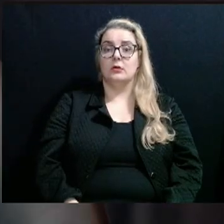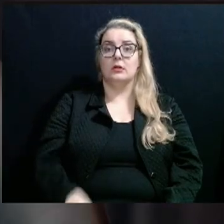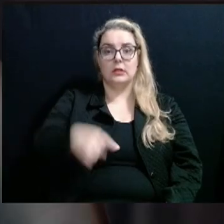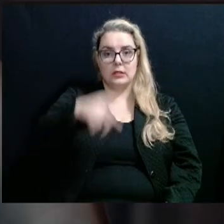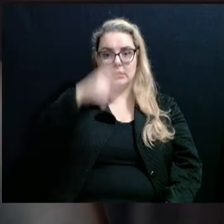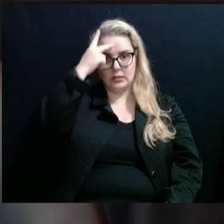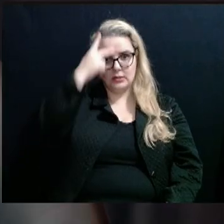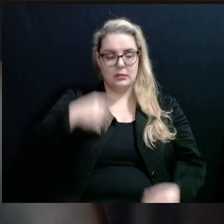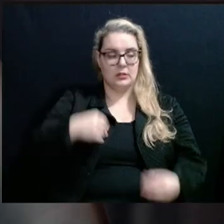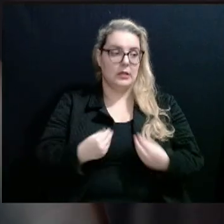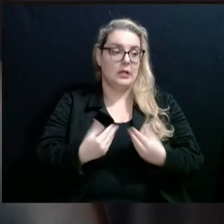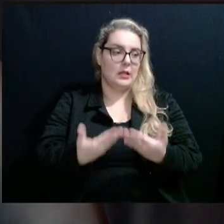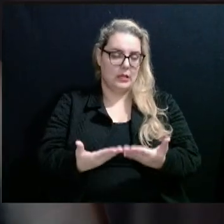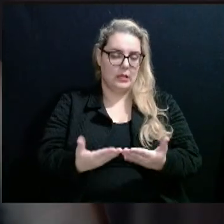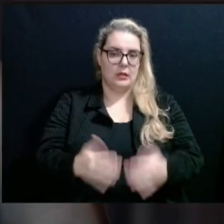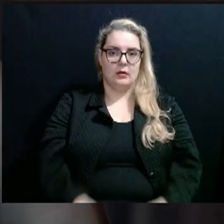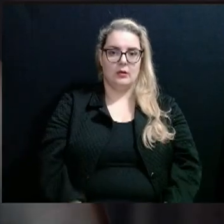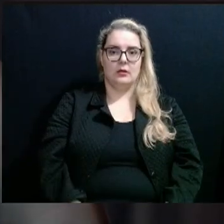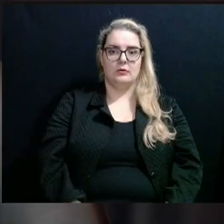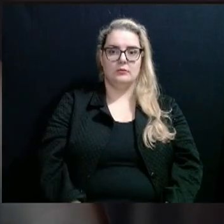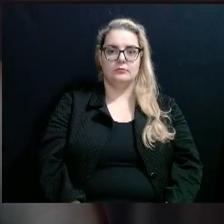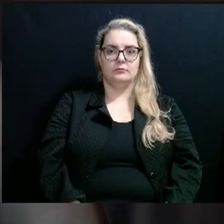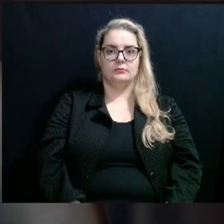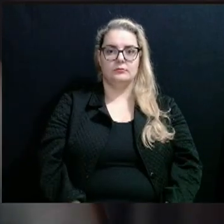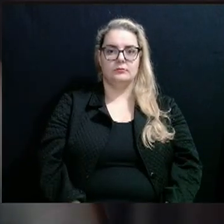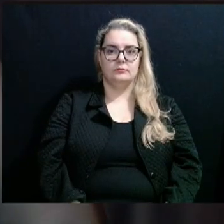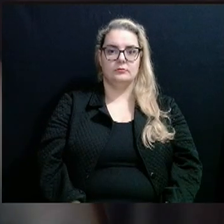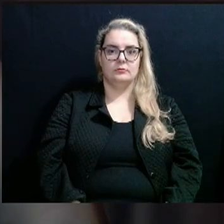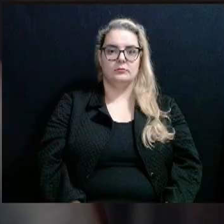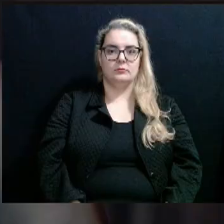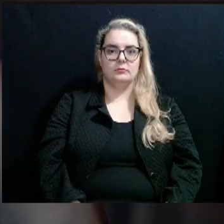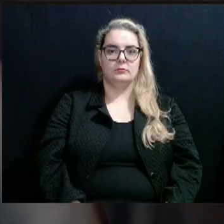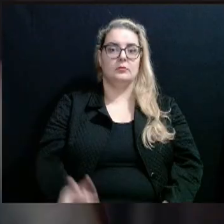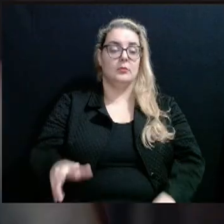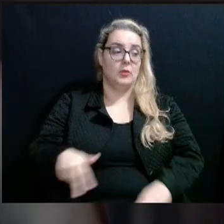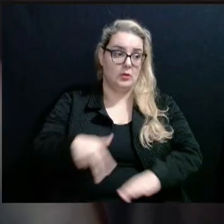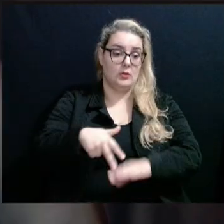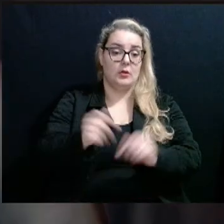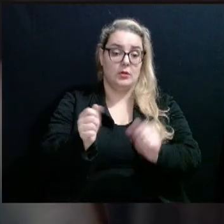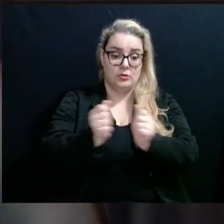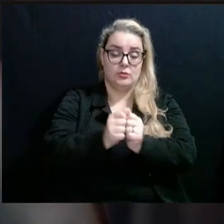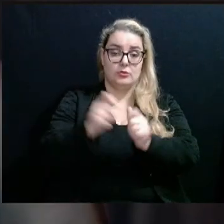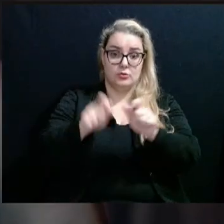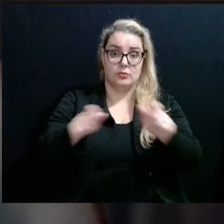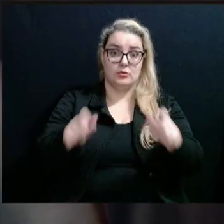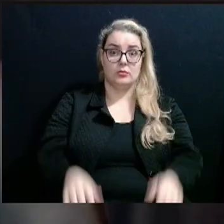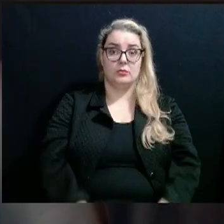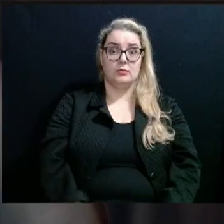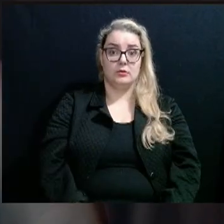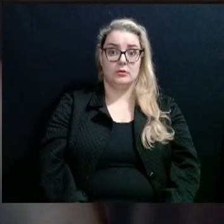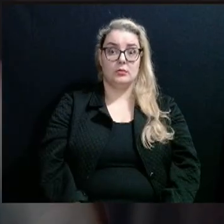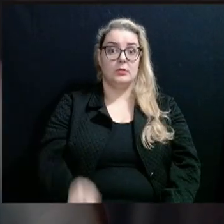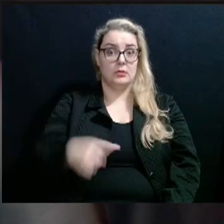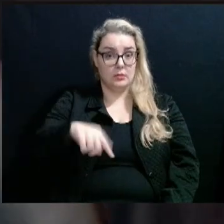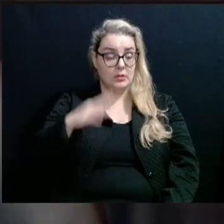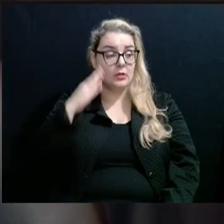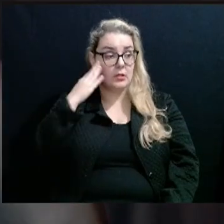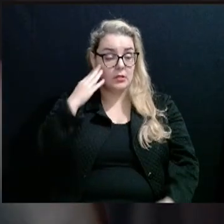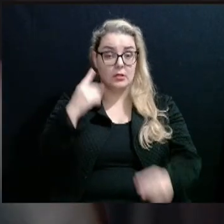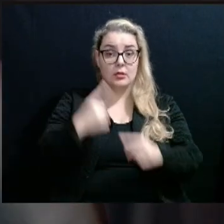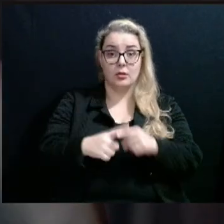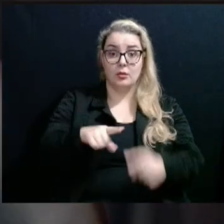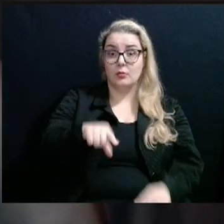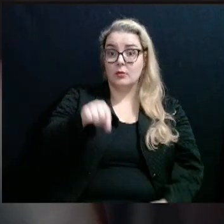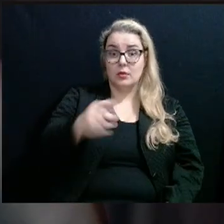você tem que se colocar junto às pessoas de forma que elas entendam o porquê dessa escolha e que é uma